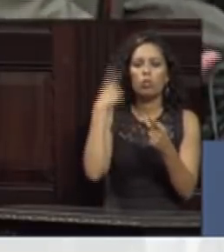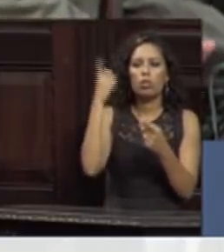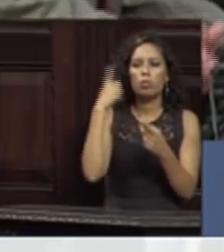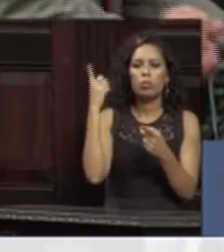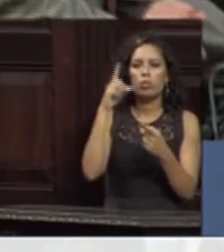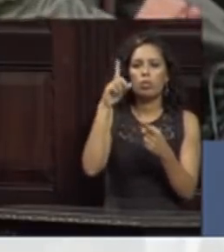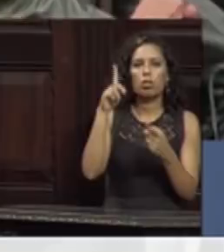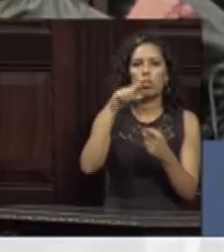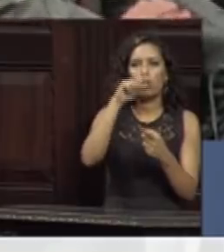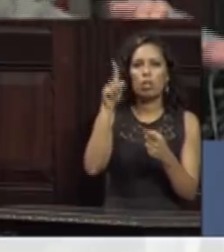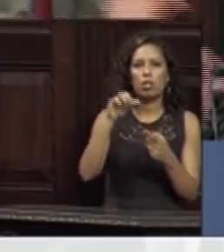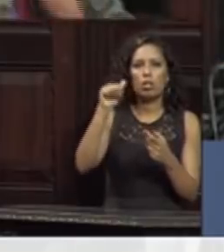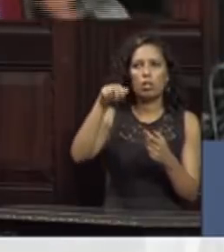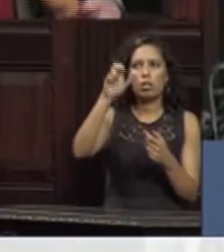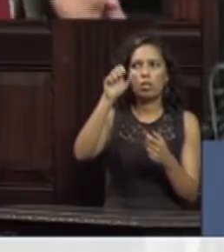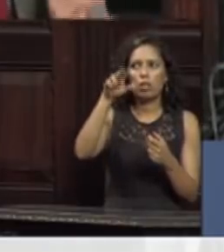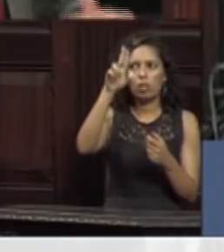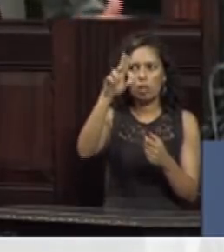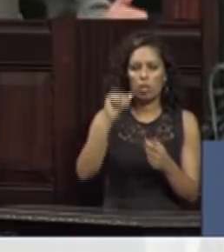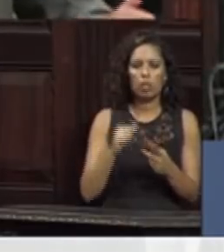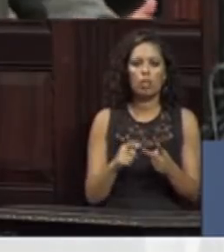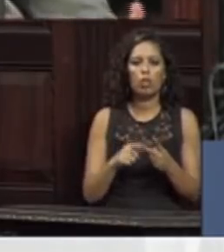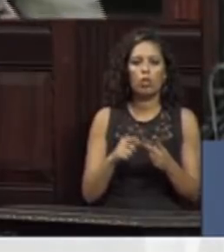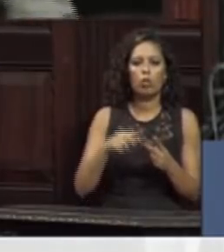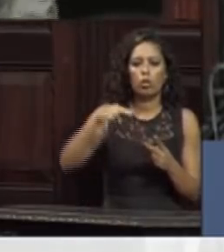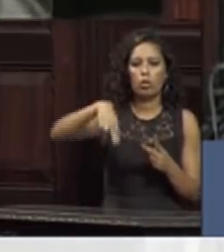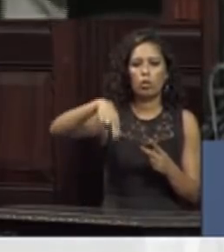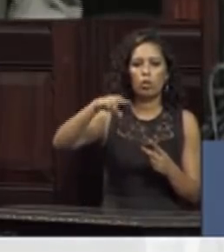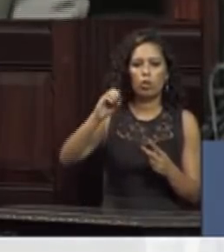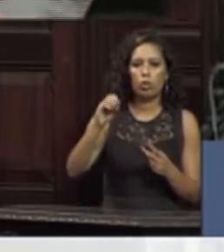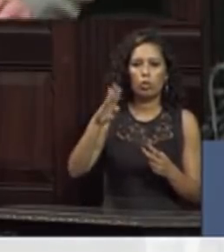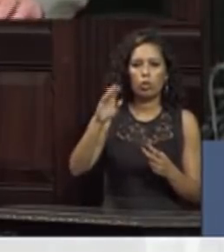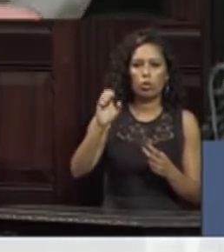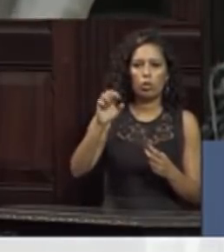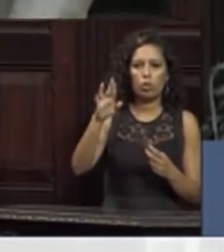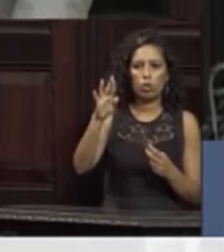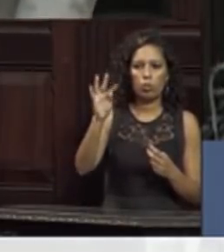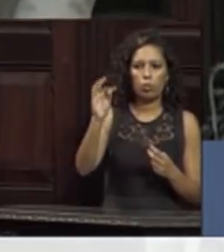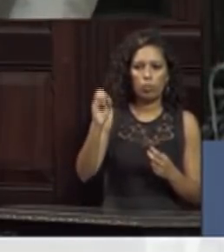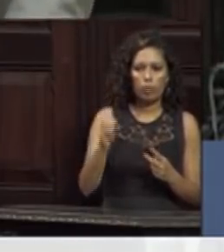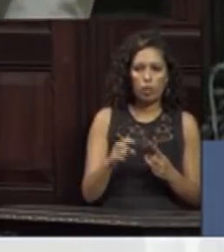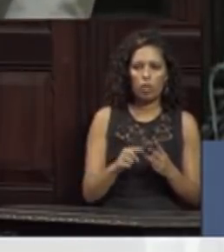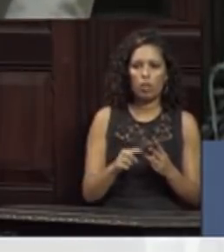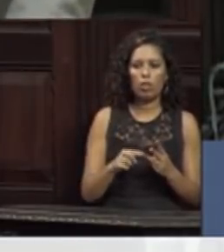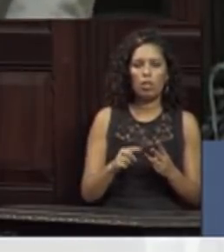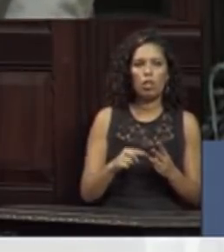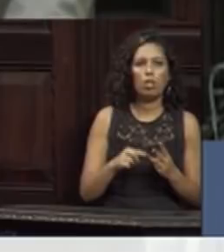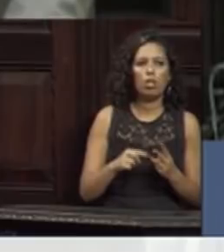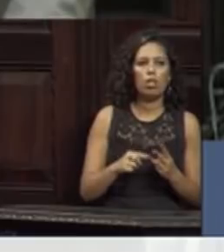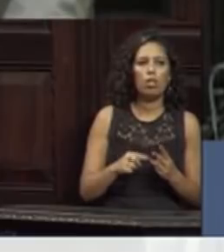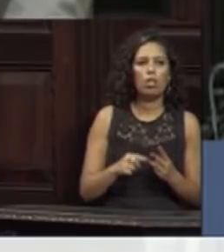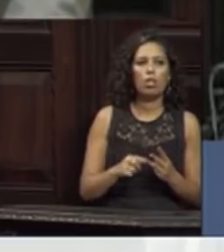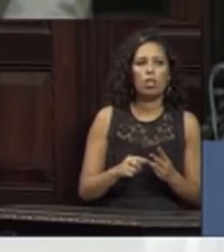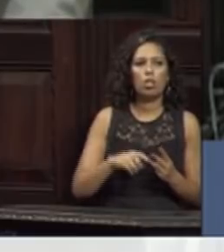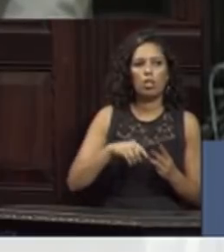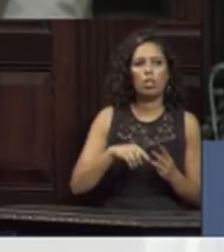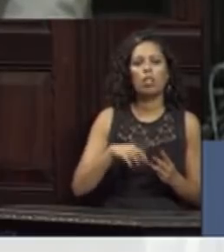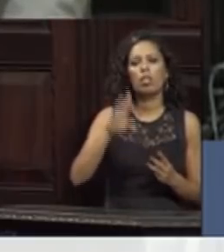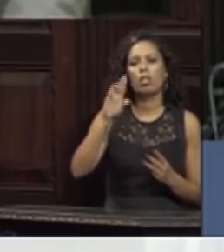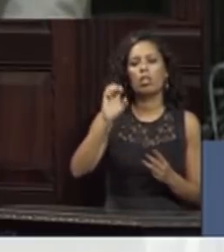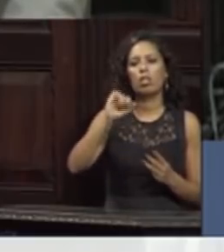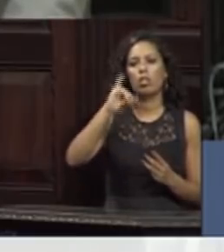Zaqueu, Valdec, enfermeira Rejane, Luiz Paulo, doutor Julianelli, na próxima